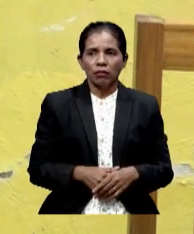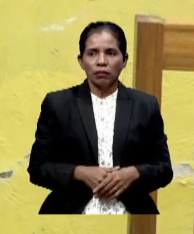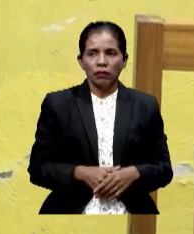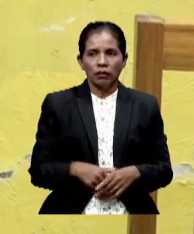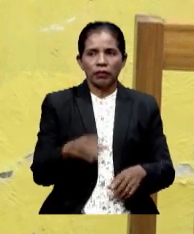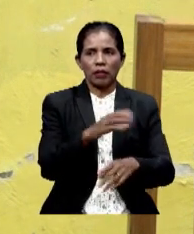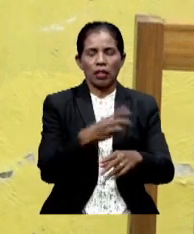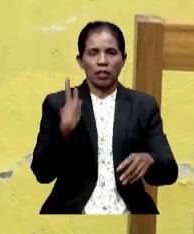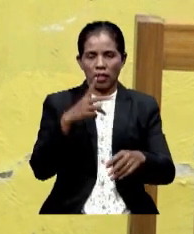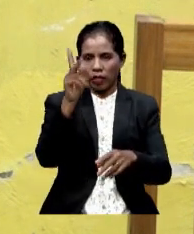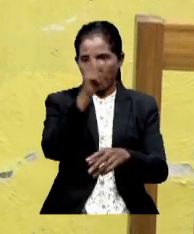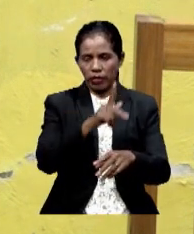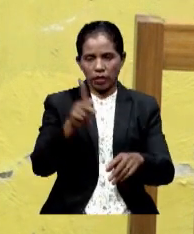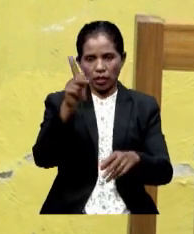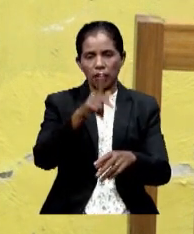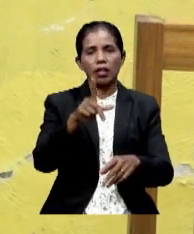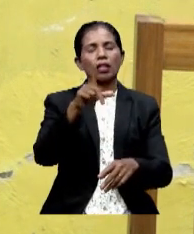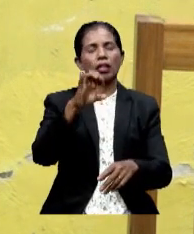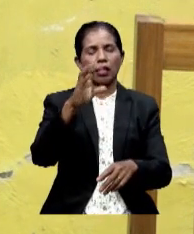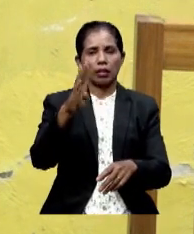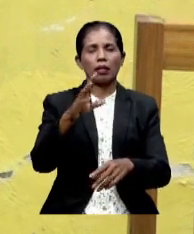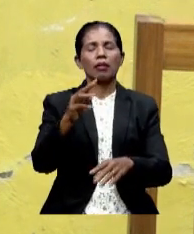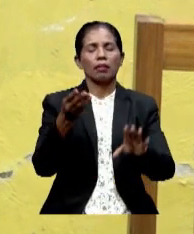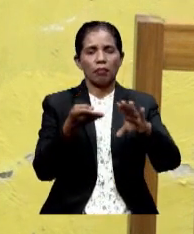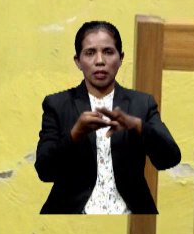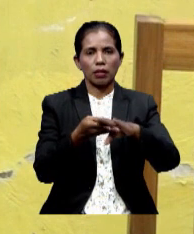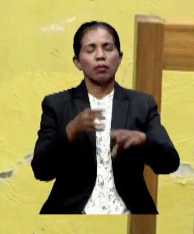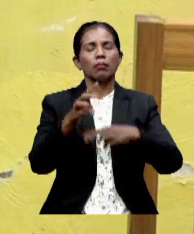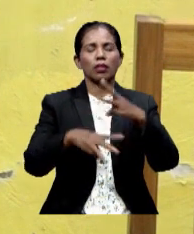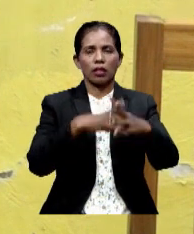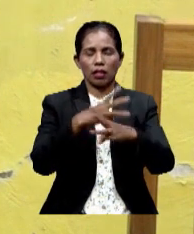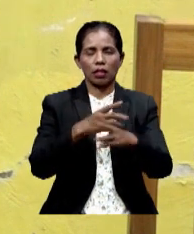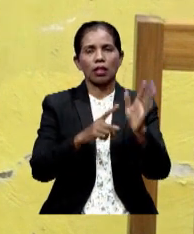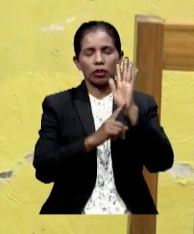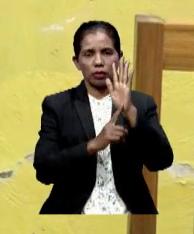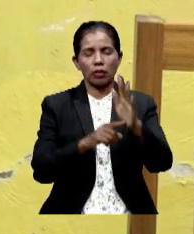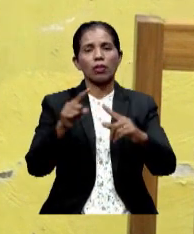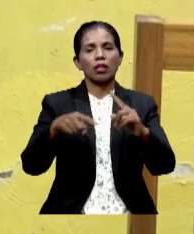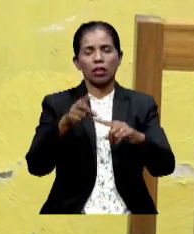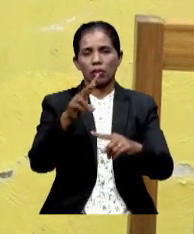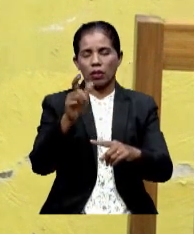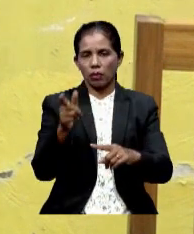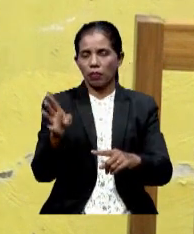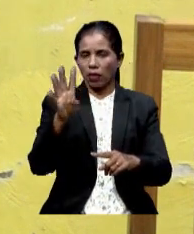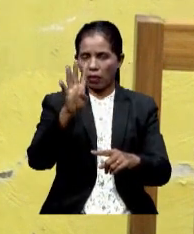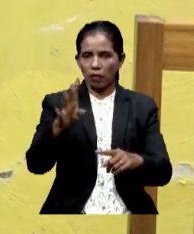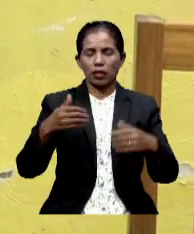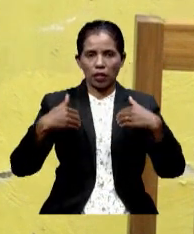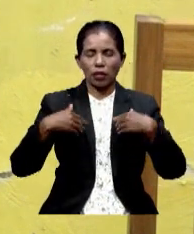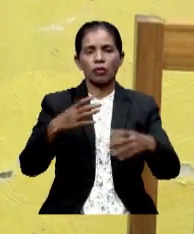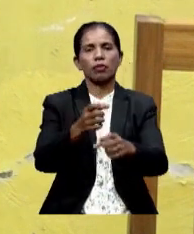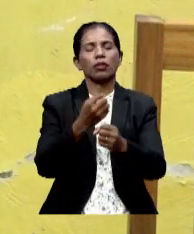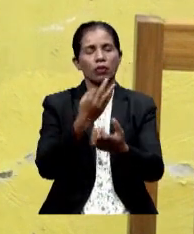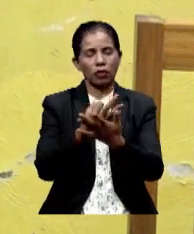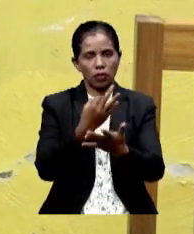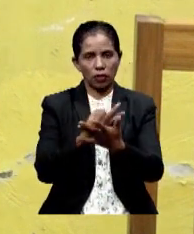condição fiscal cliff ne bem ka banco mundial mos fosai bem hira ia 2034 na fatin hi tendência foti osan aso si